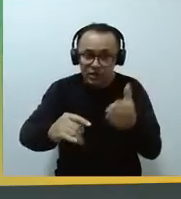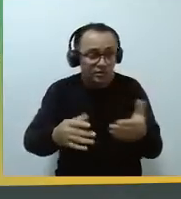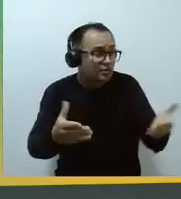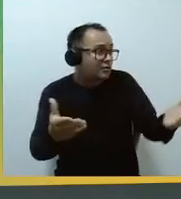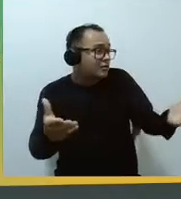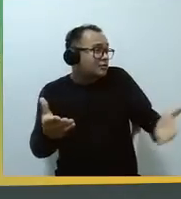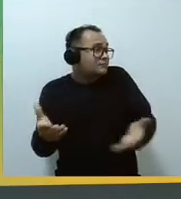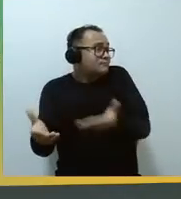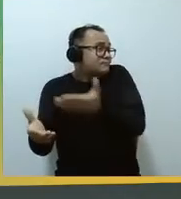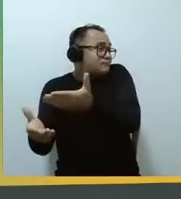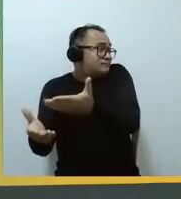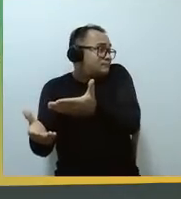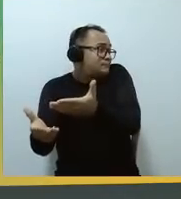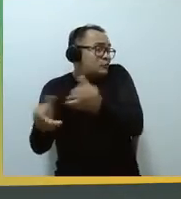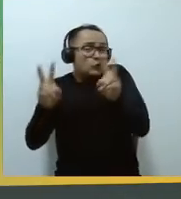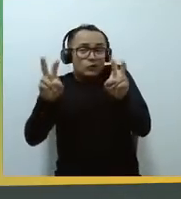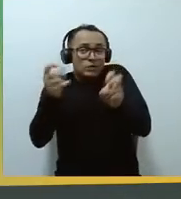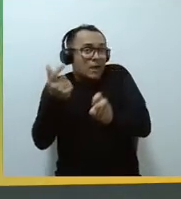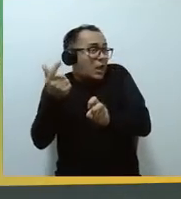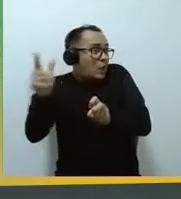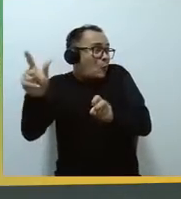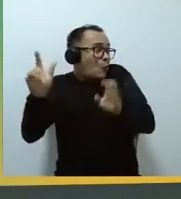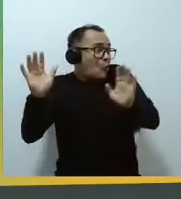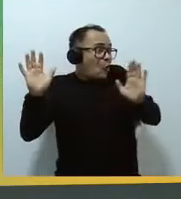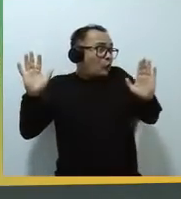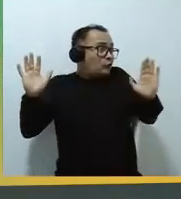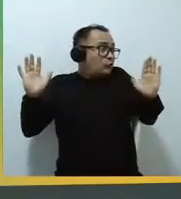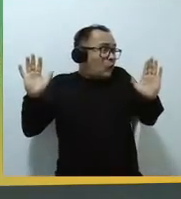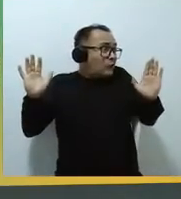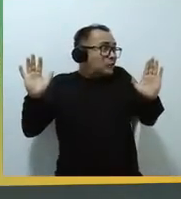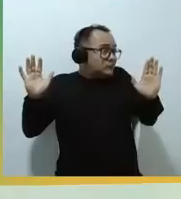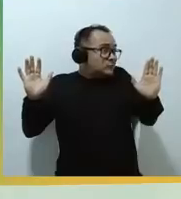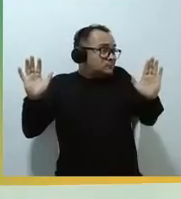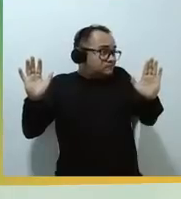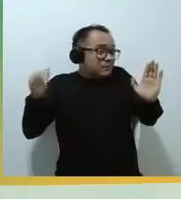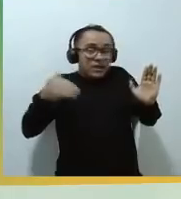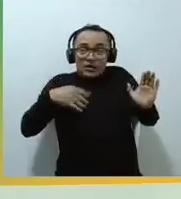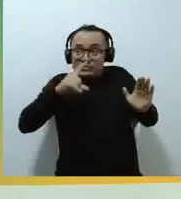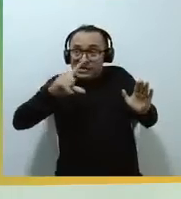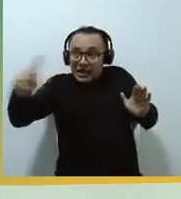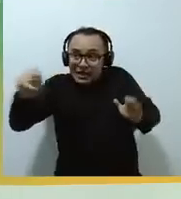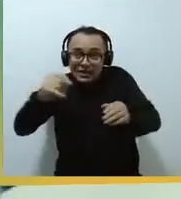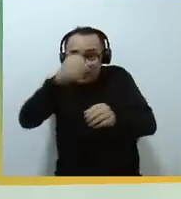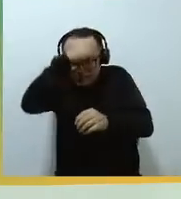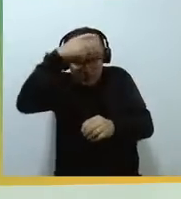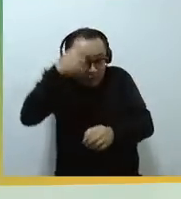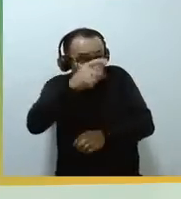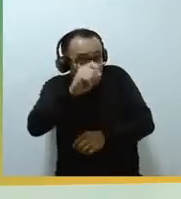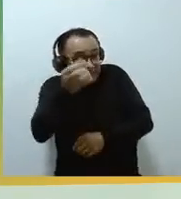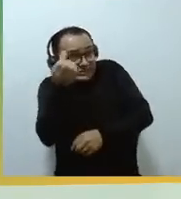está tocando, 90% das coisas não são. Eu saí da prefeitura em 2006 e ele está falando o quê?